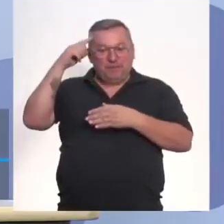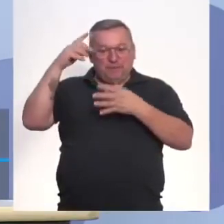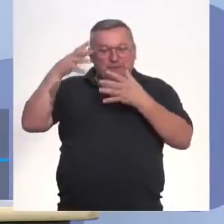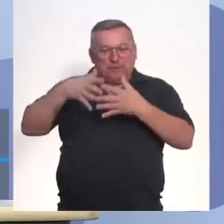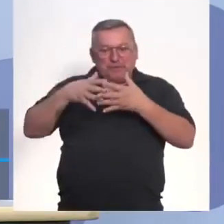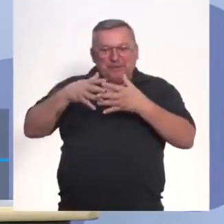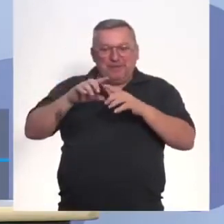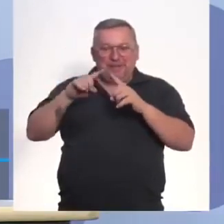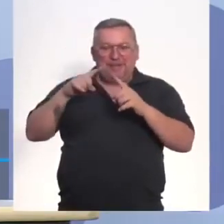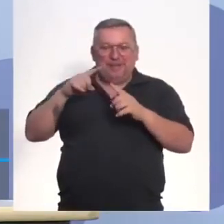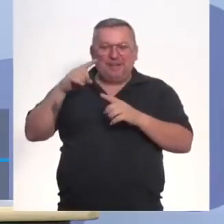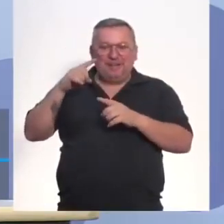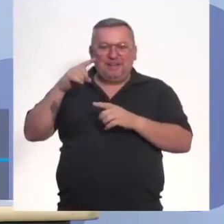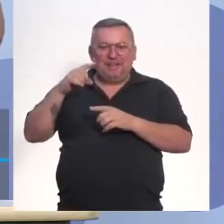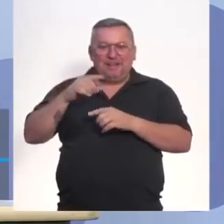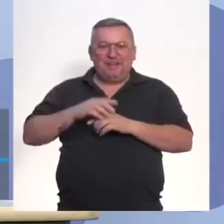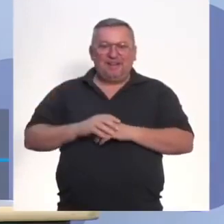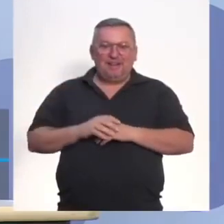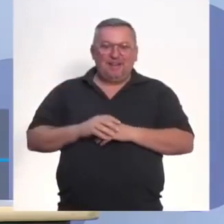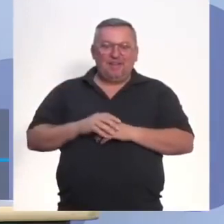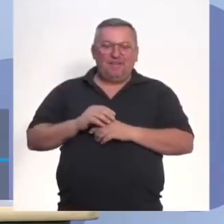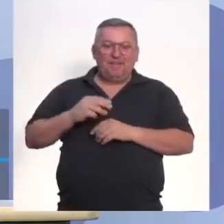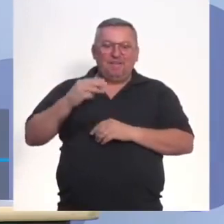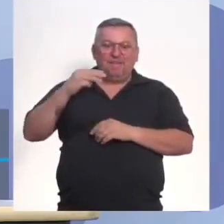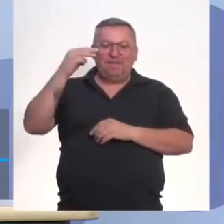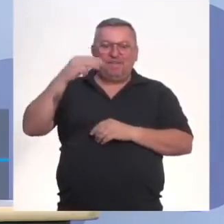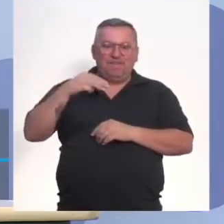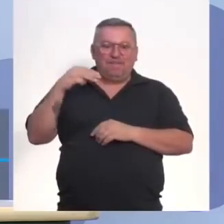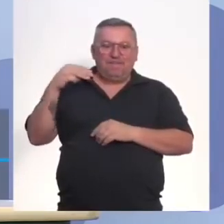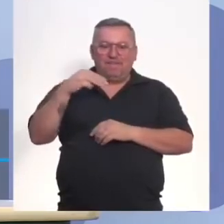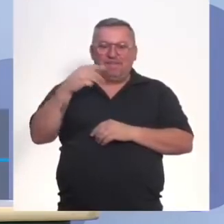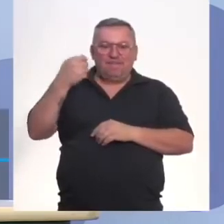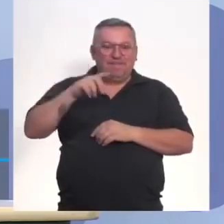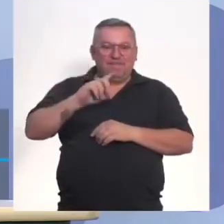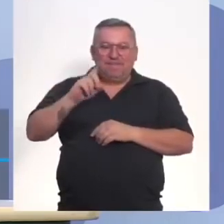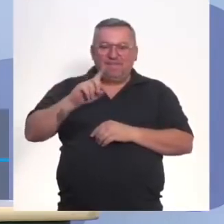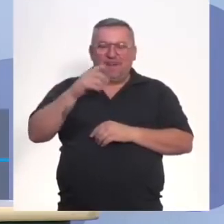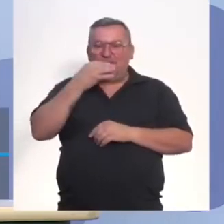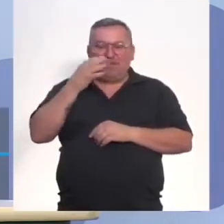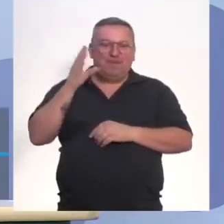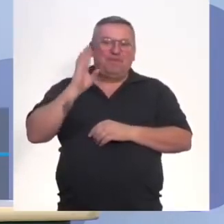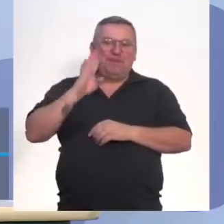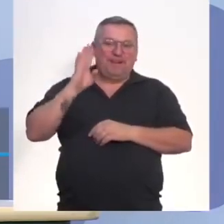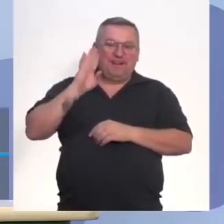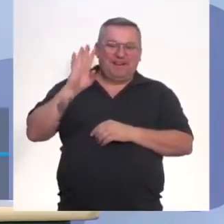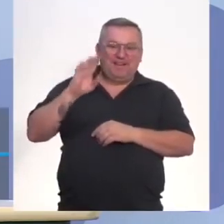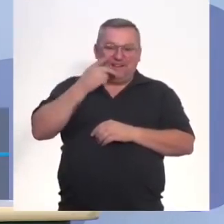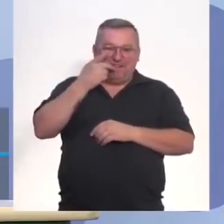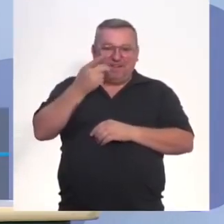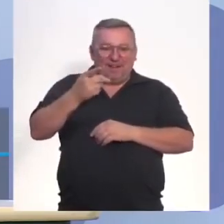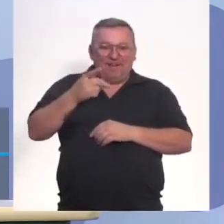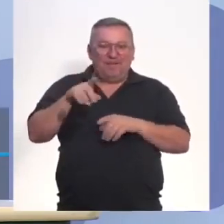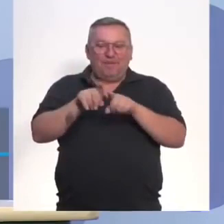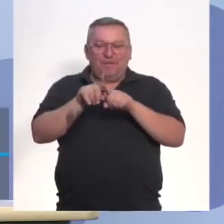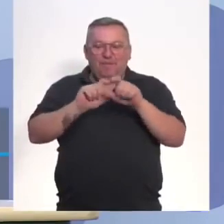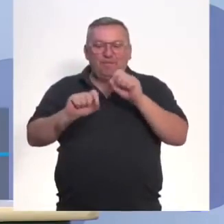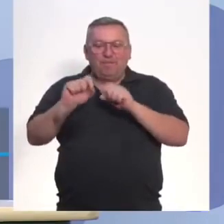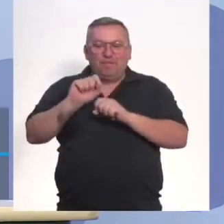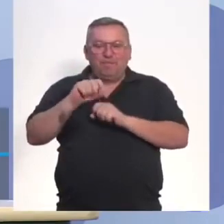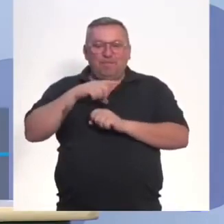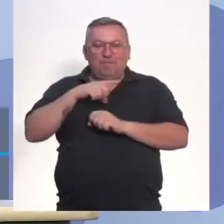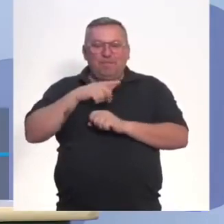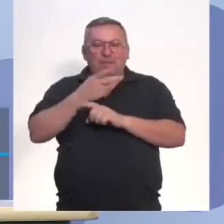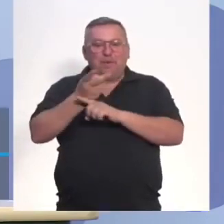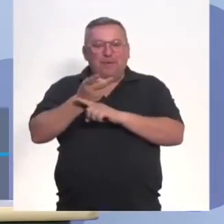encafada. É na terceira, de cima pra baixo. Não precisa colocar onde tá. Eu achei muito legal o que ele falou. Eles já são. Eu localizei. Aí ela tá